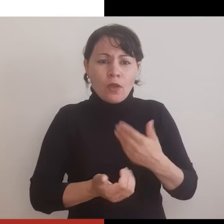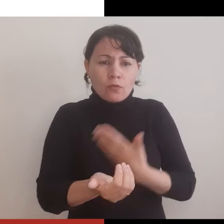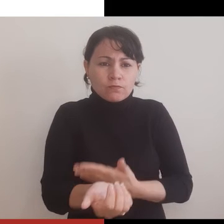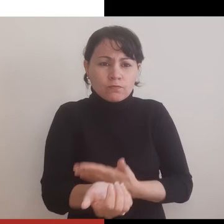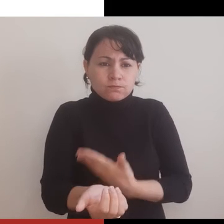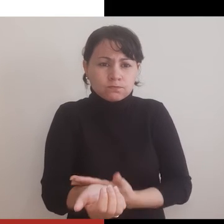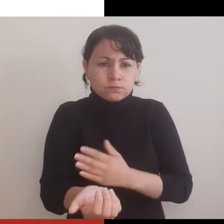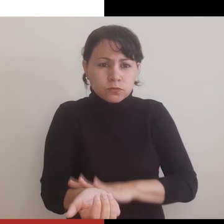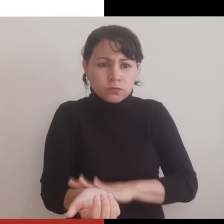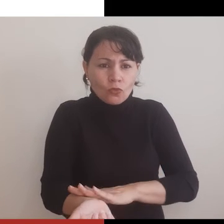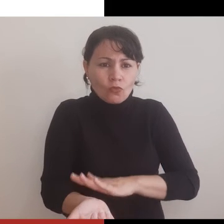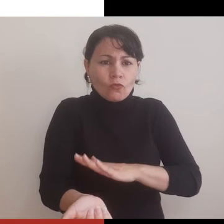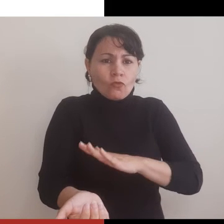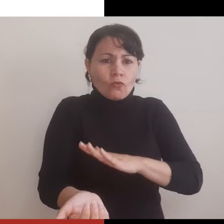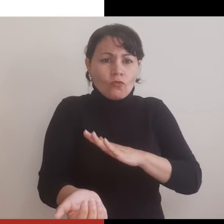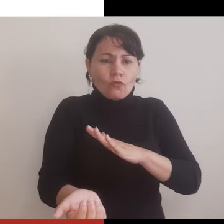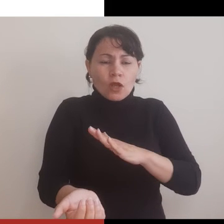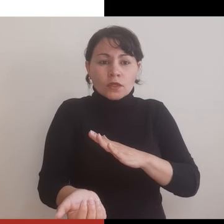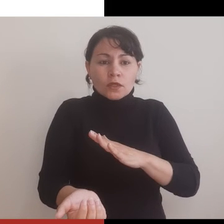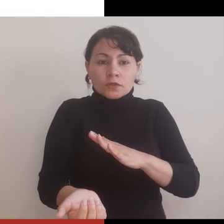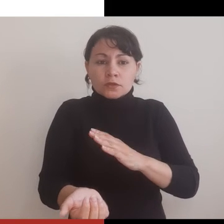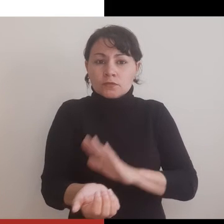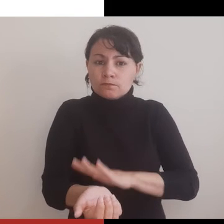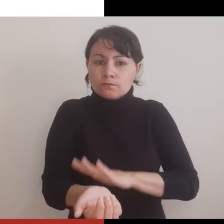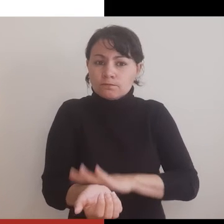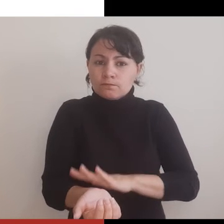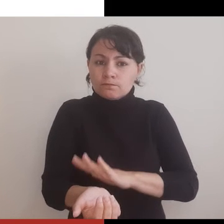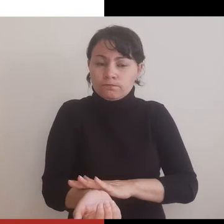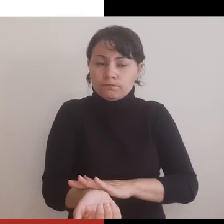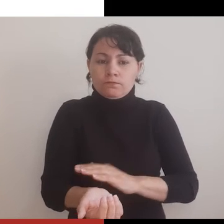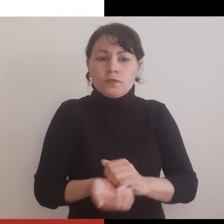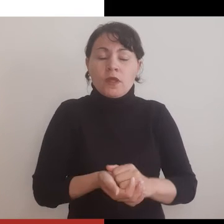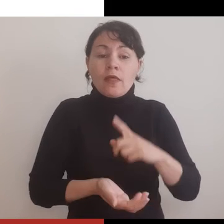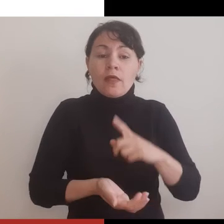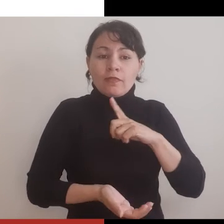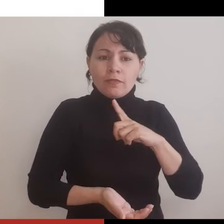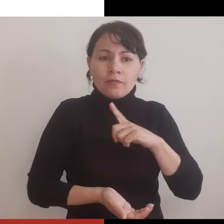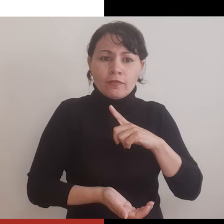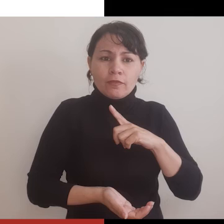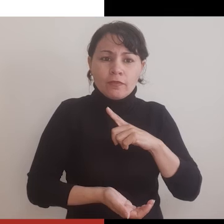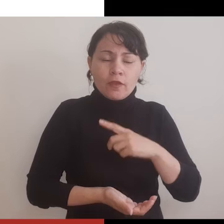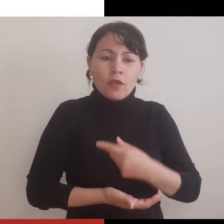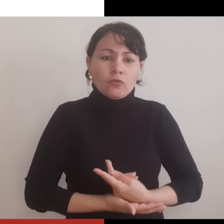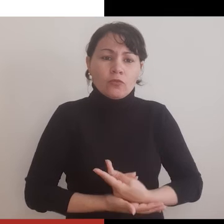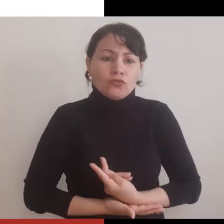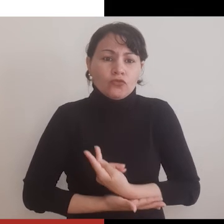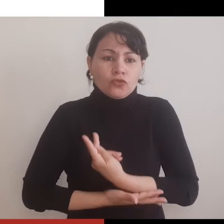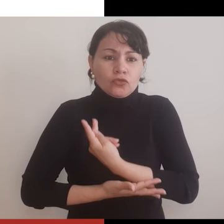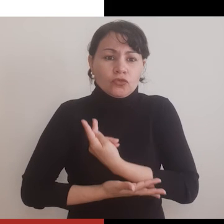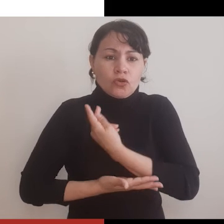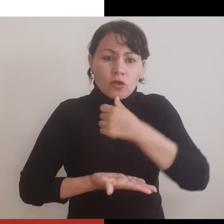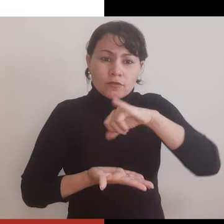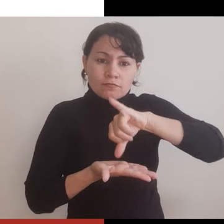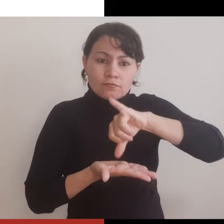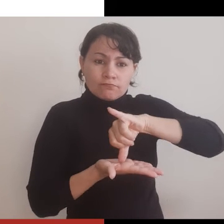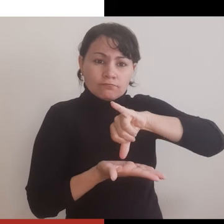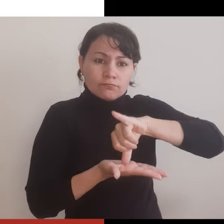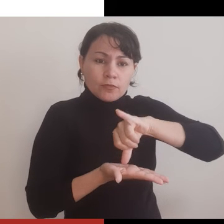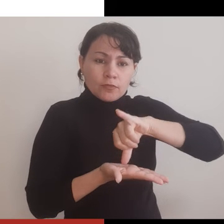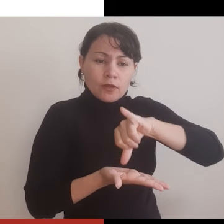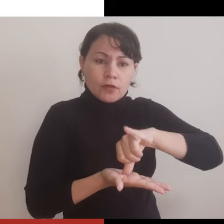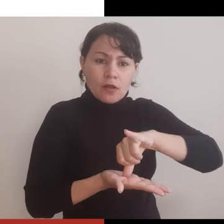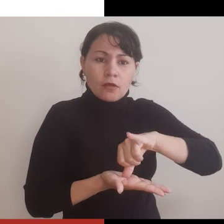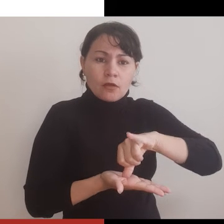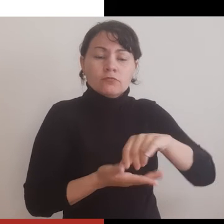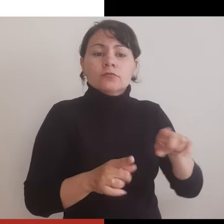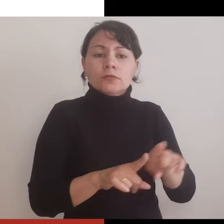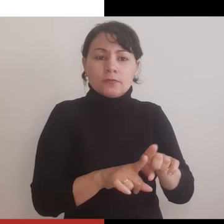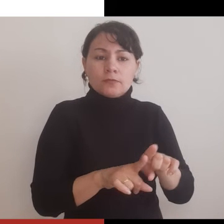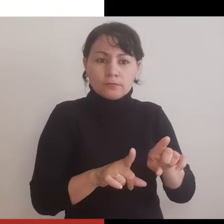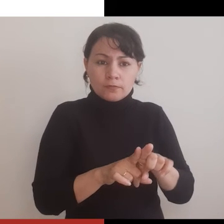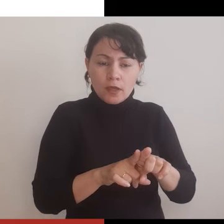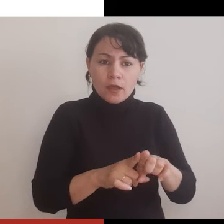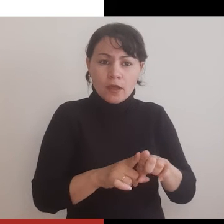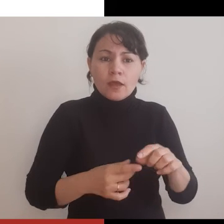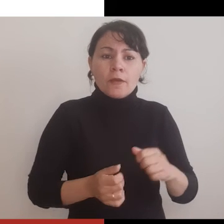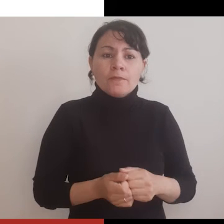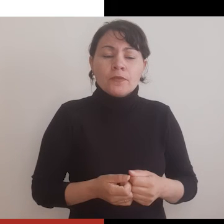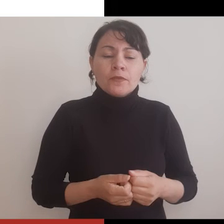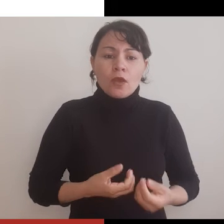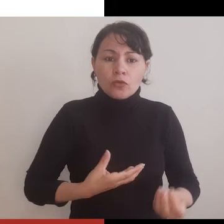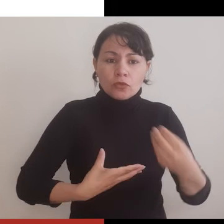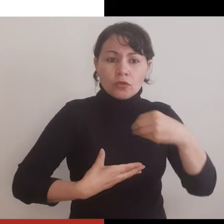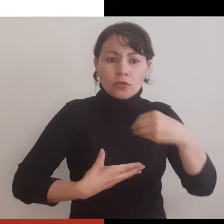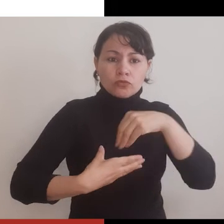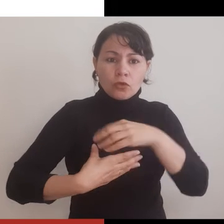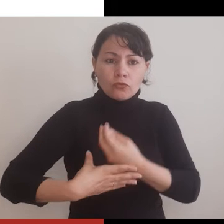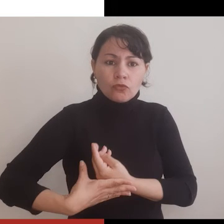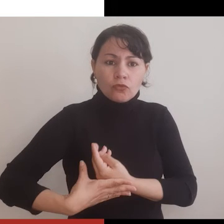do paciente em tempo real. Temos o catéter venoso central triplo lumen, onde ele é